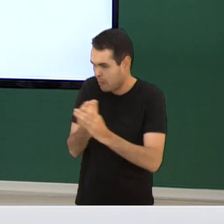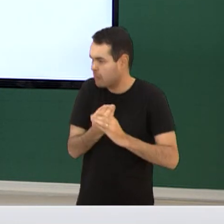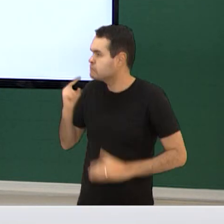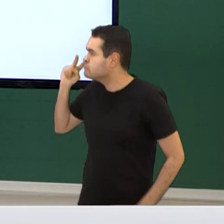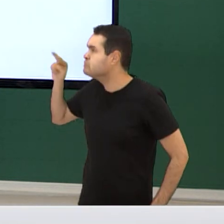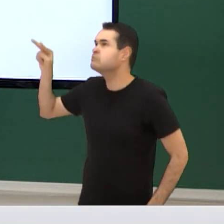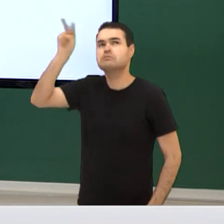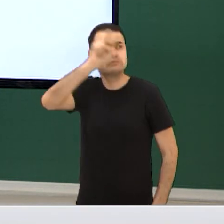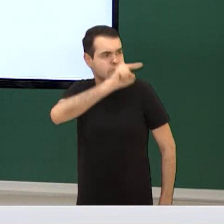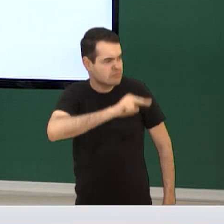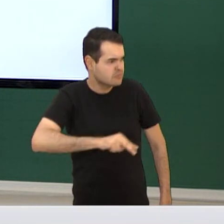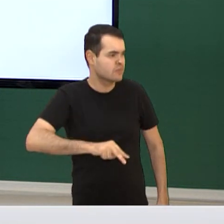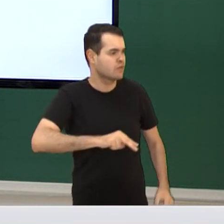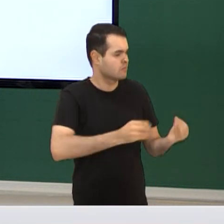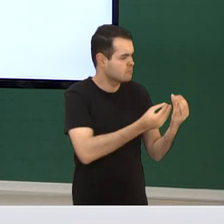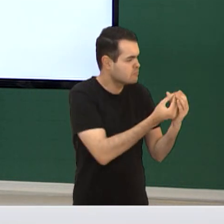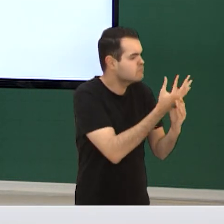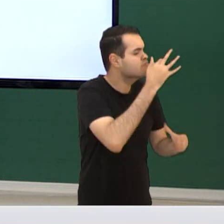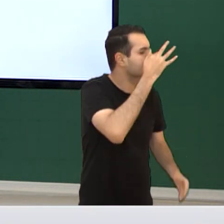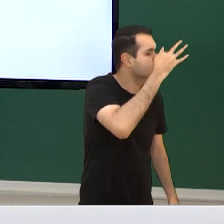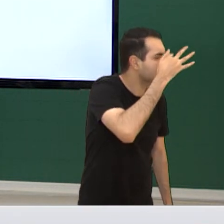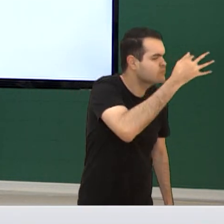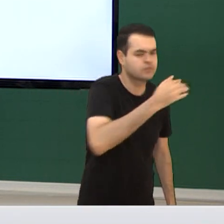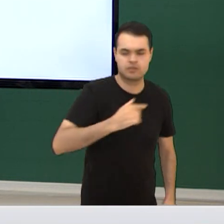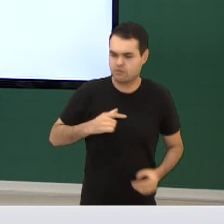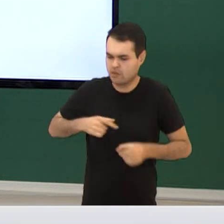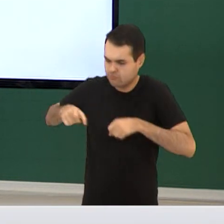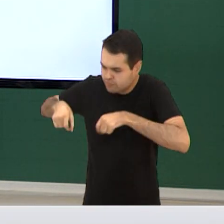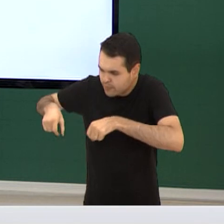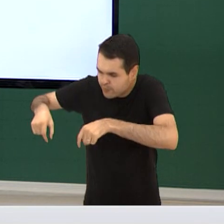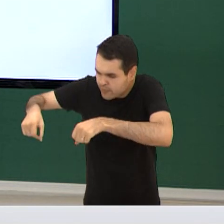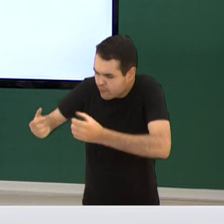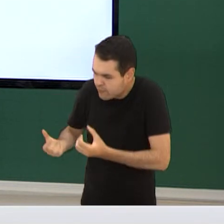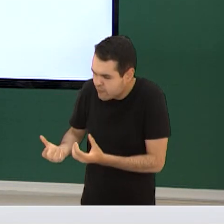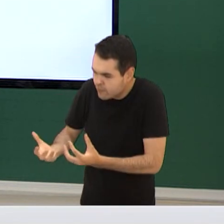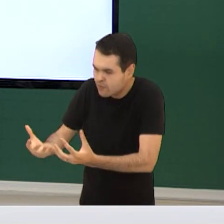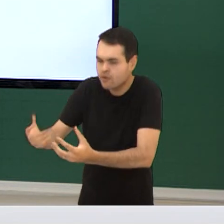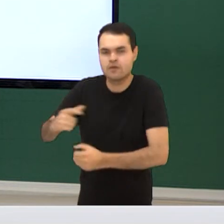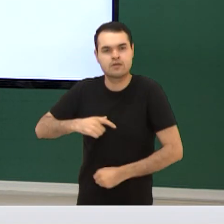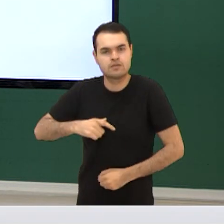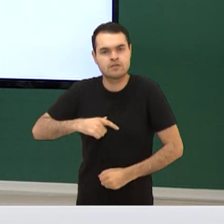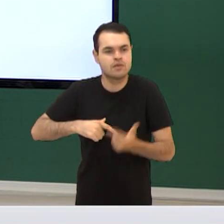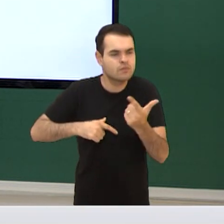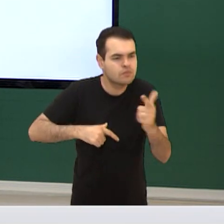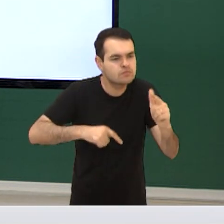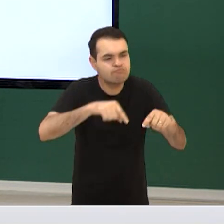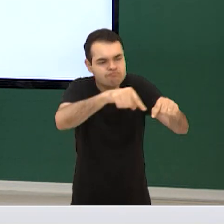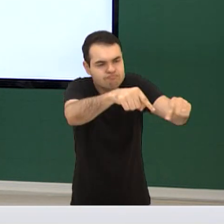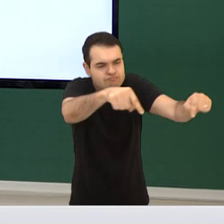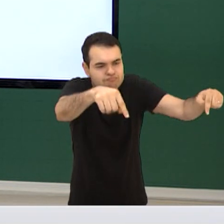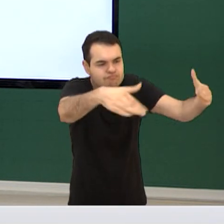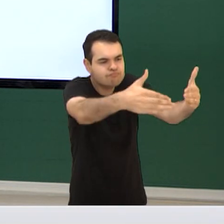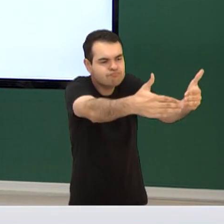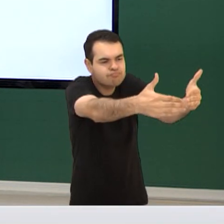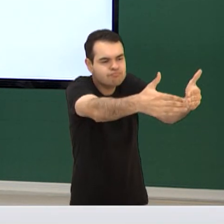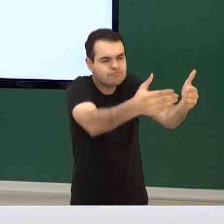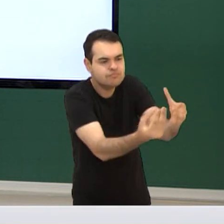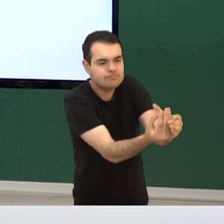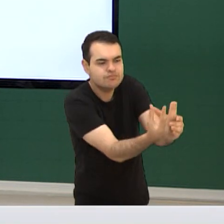quanto é lado. Tem florzinha de um lado, tem hortinha do outro, uma alfacinha crescendo no outro canto e por aí vai,